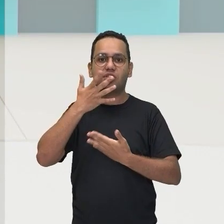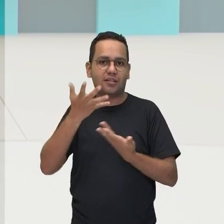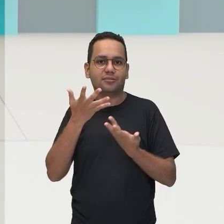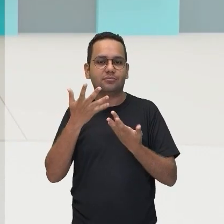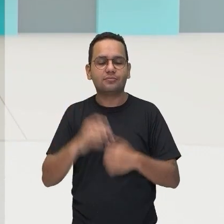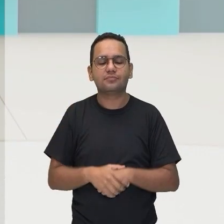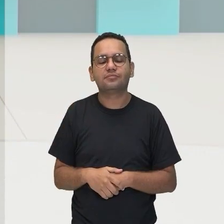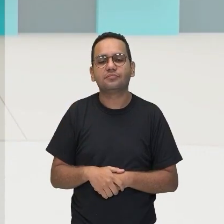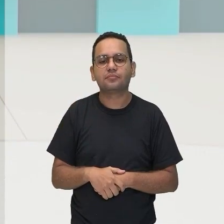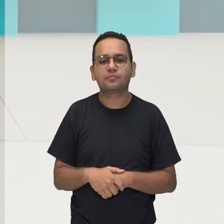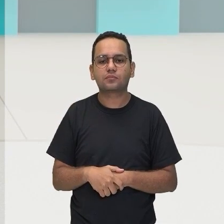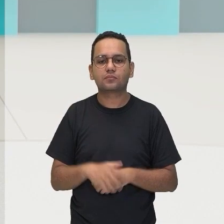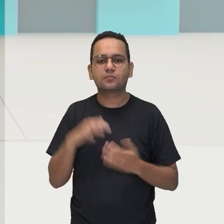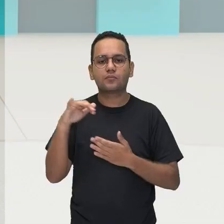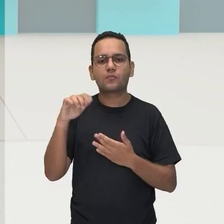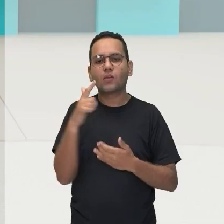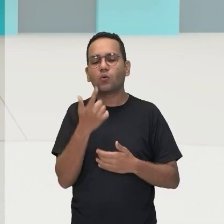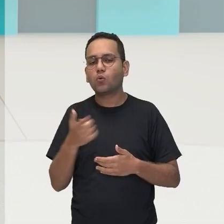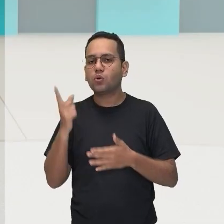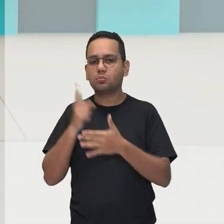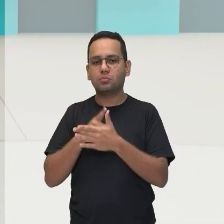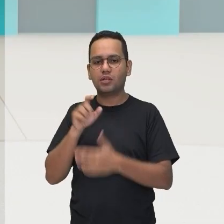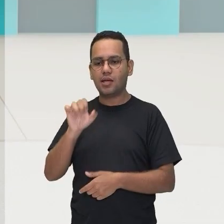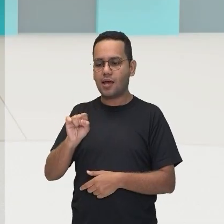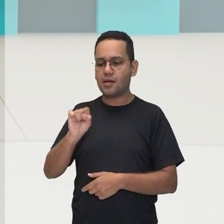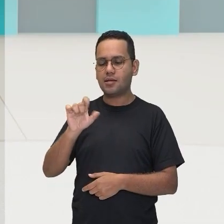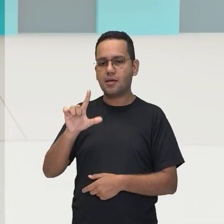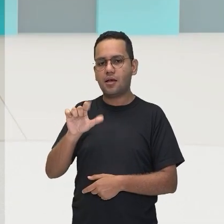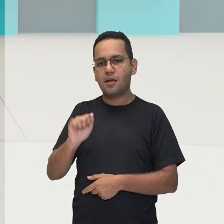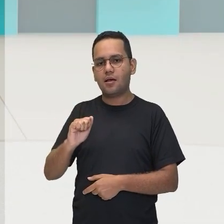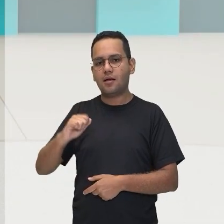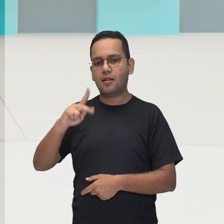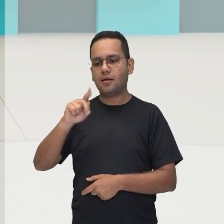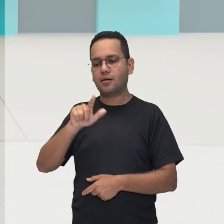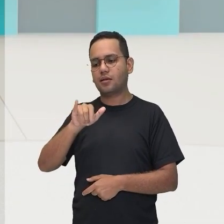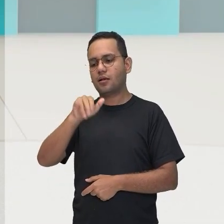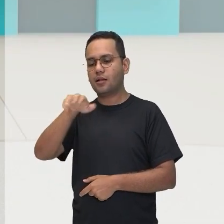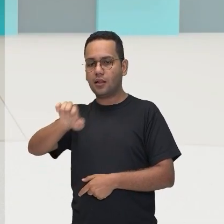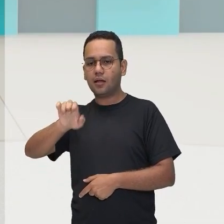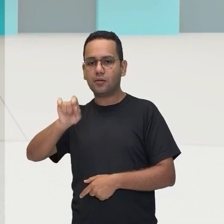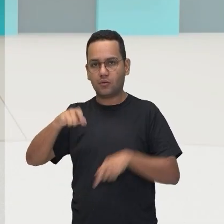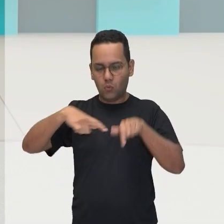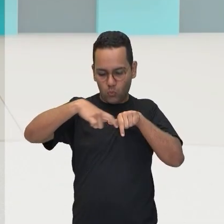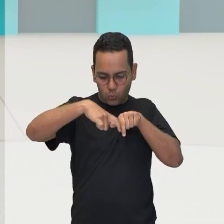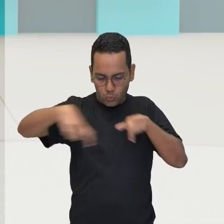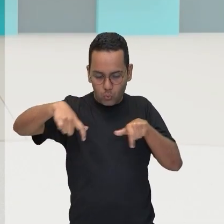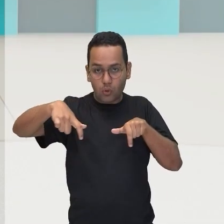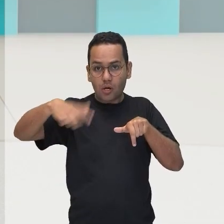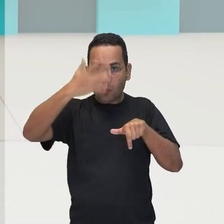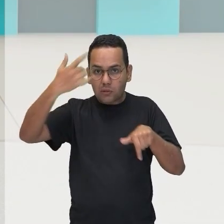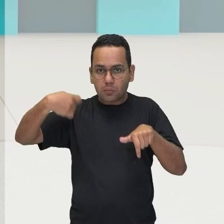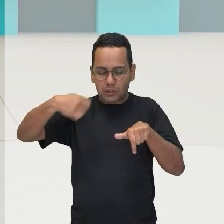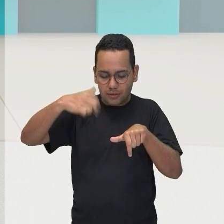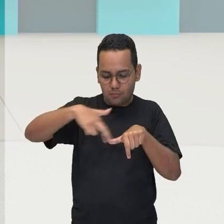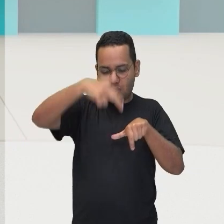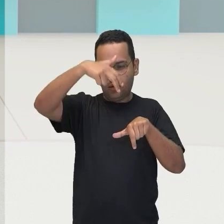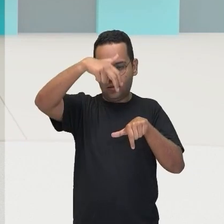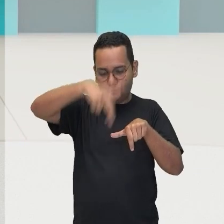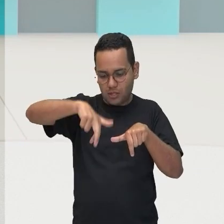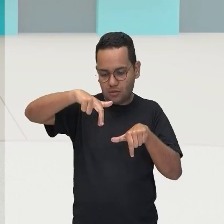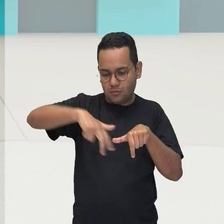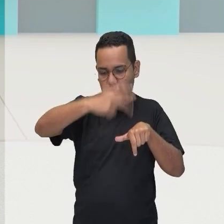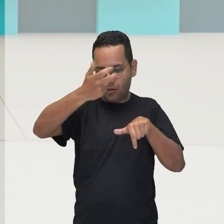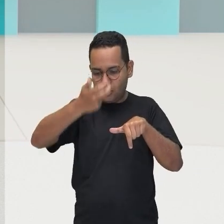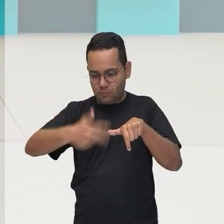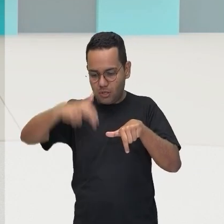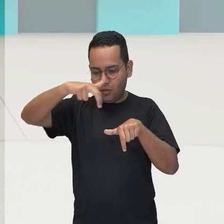outra atividade é o slackline, que consiste em você se equilibrar em cima dessas fitas, né, dessa fita específica,